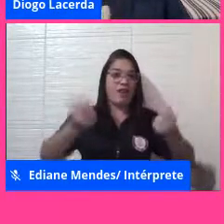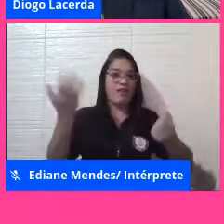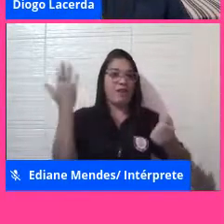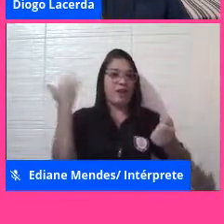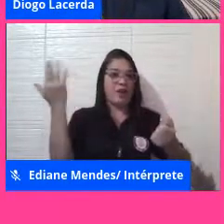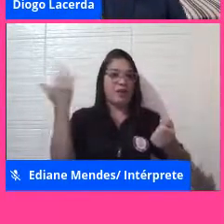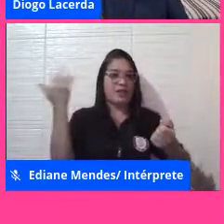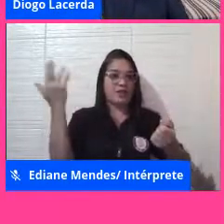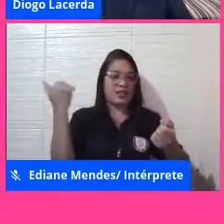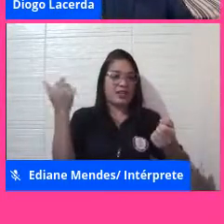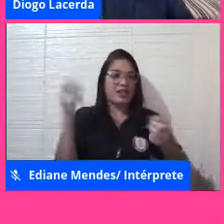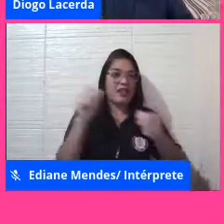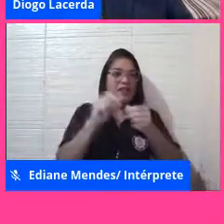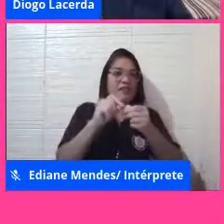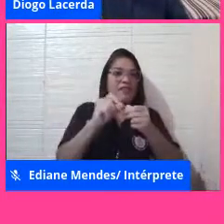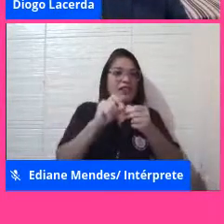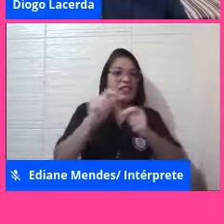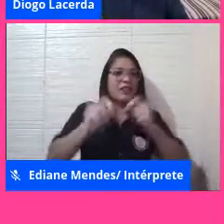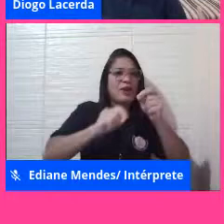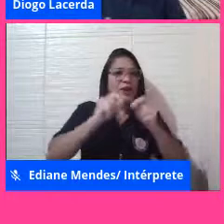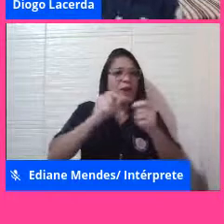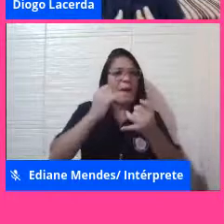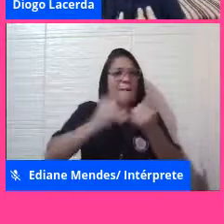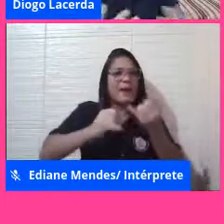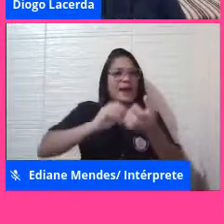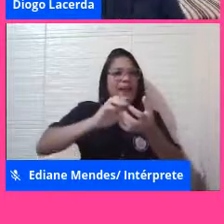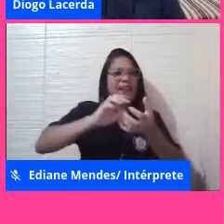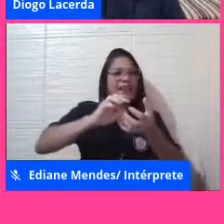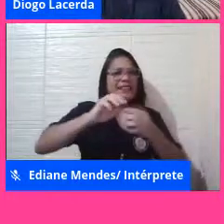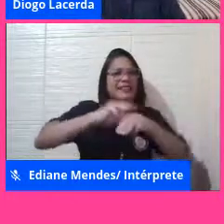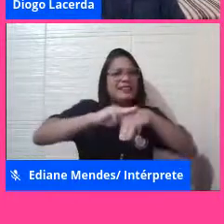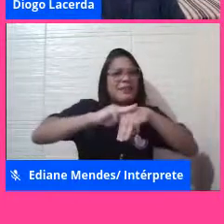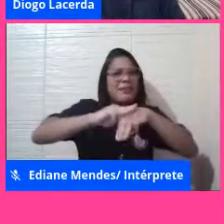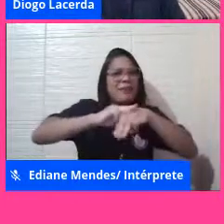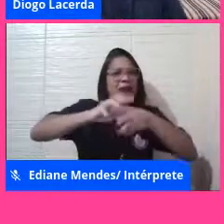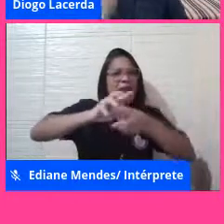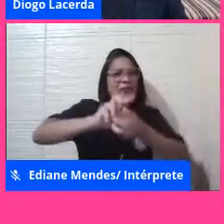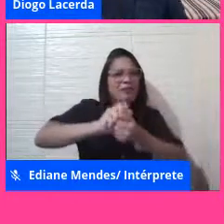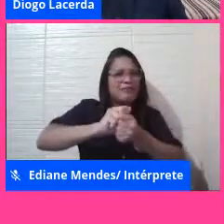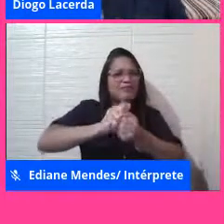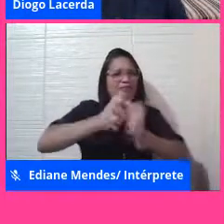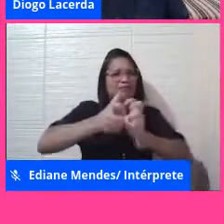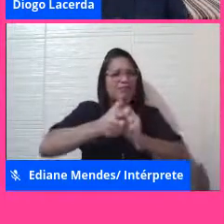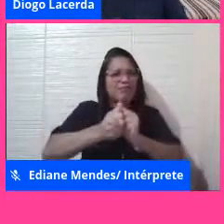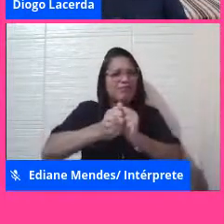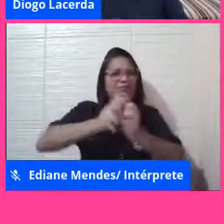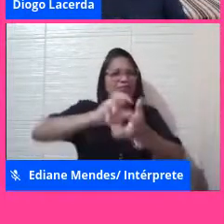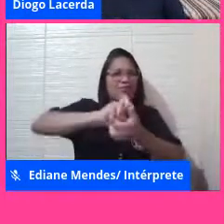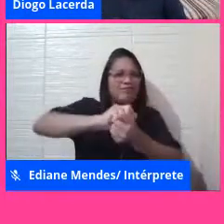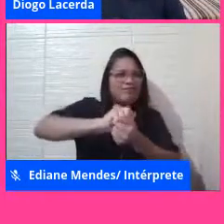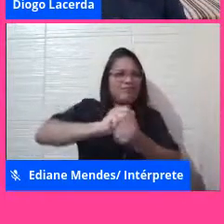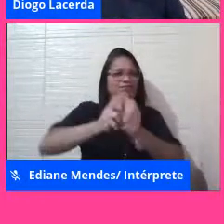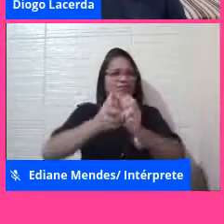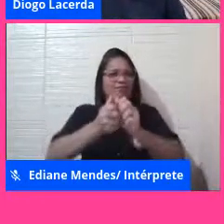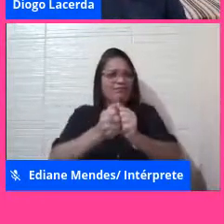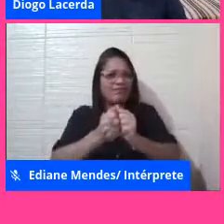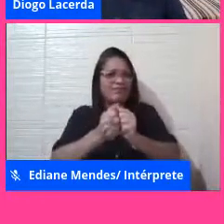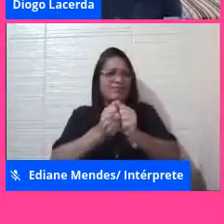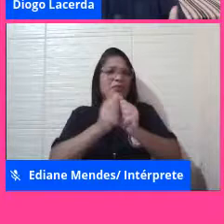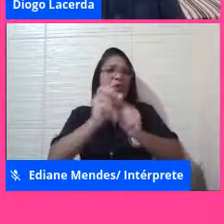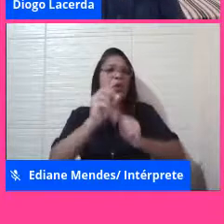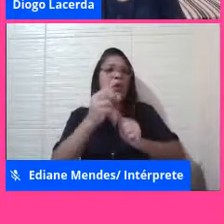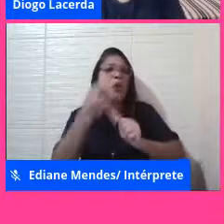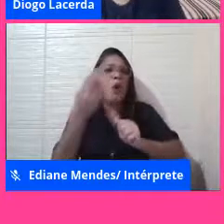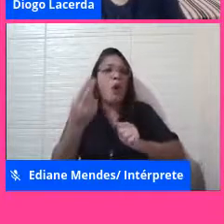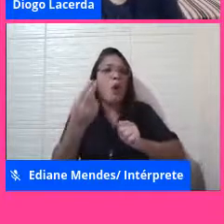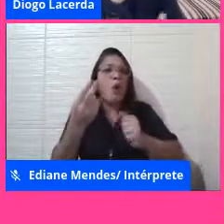com a massa que parece um barro e era modelado, então demorava, ou senão tu vai ter que ir usinar uma peça de metal, enfim.